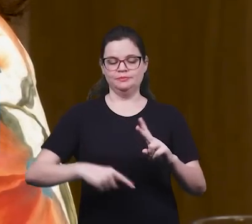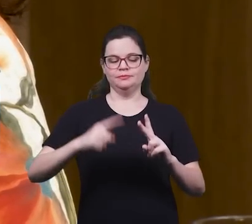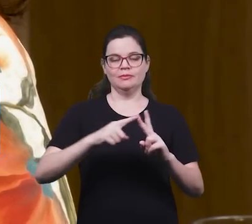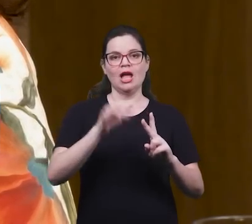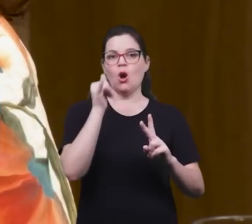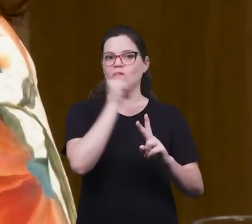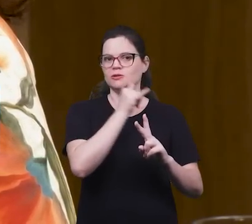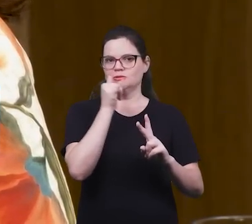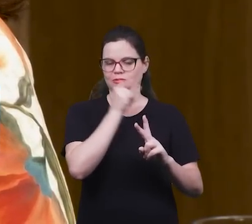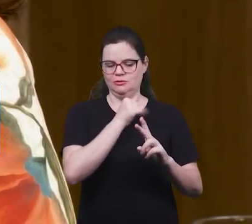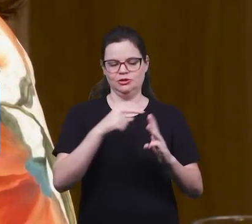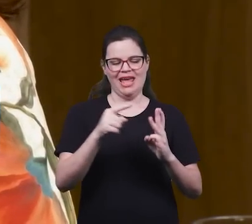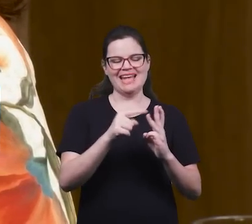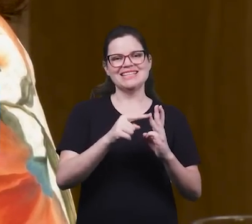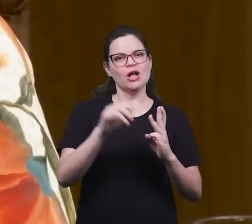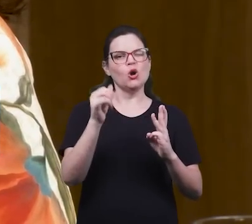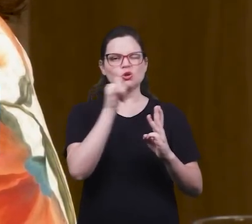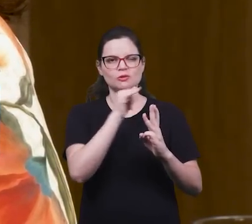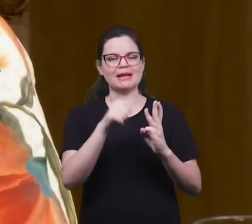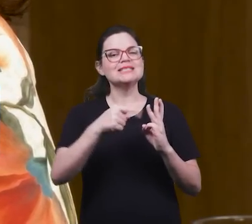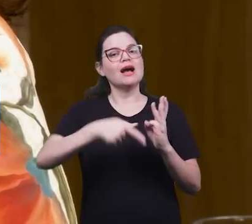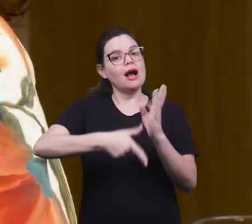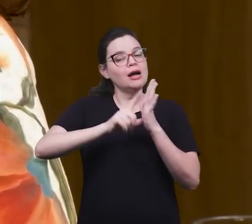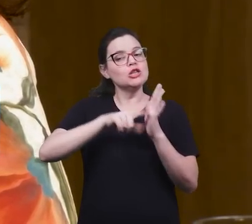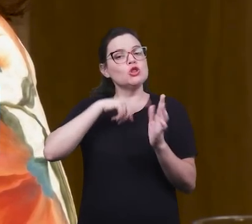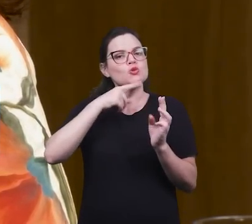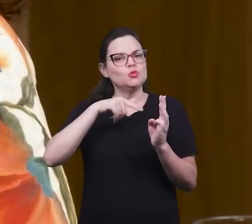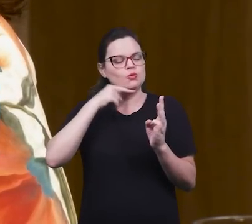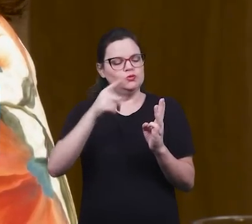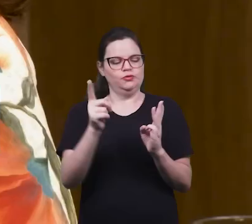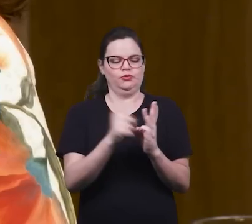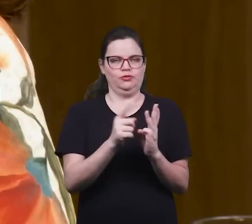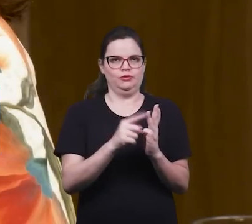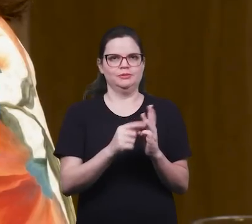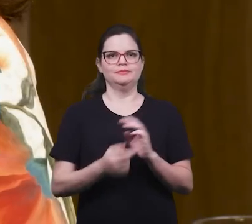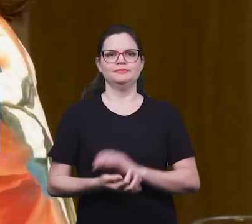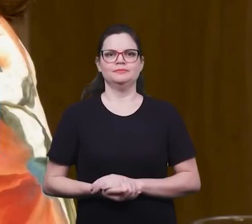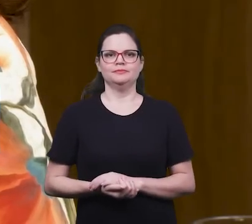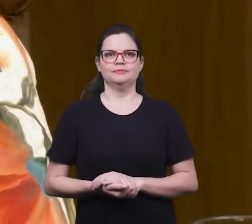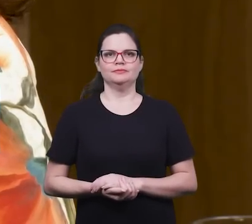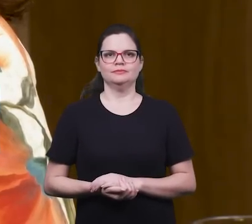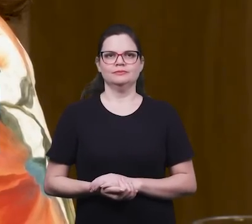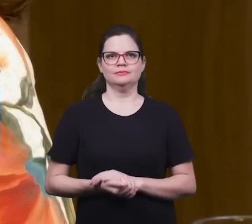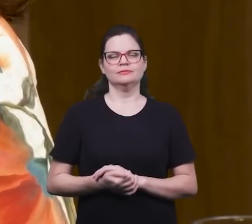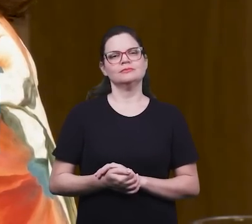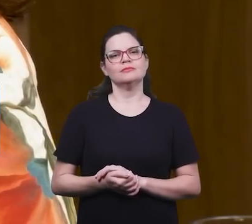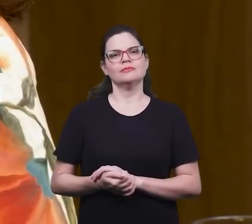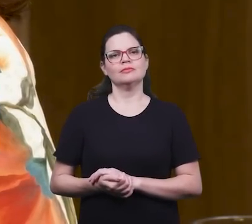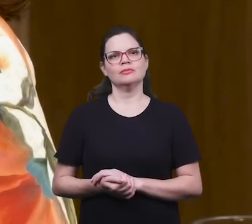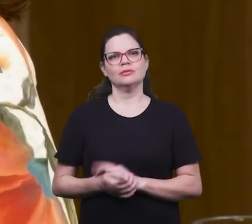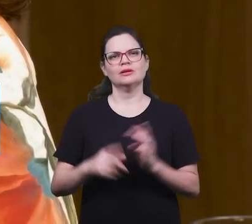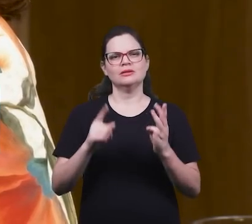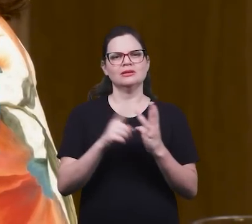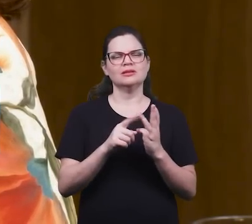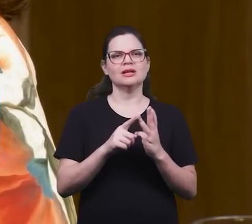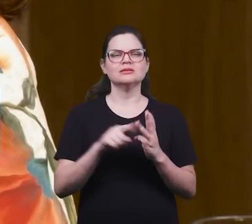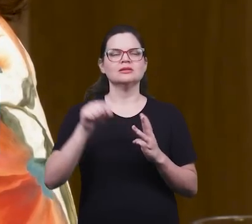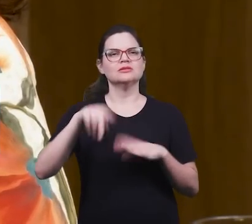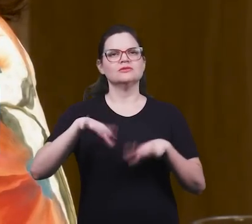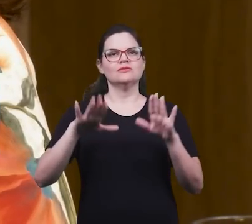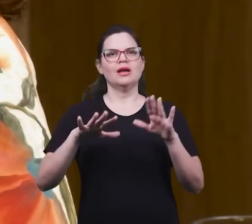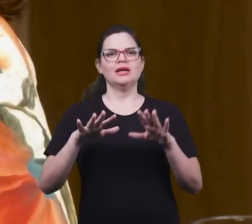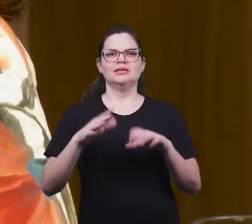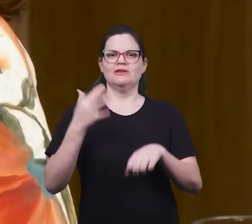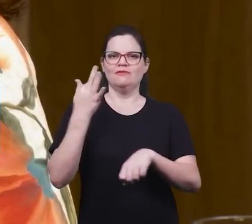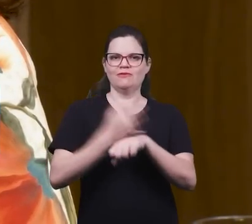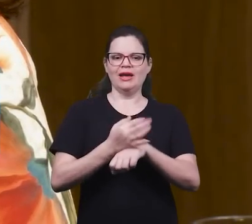melhor. Eu estava na época fazendo especialização, né? E a outra do meio, ela ficava nas férias dela, ela ia